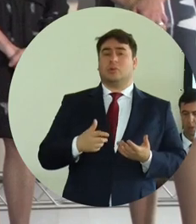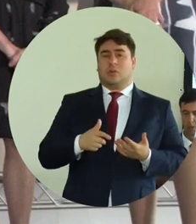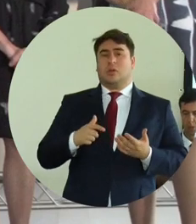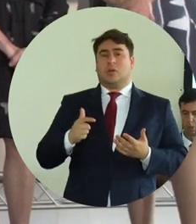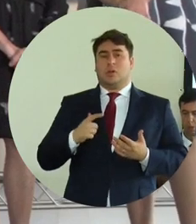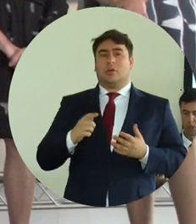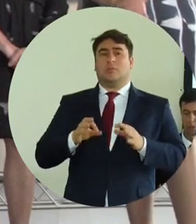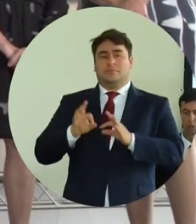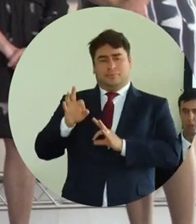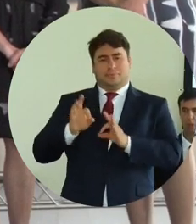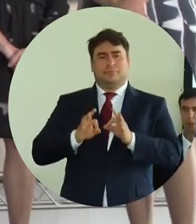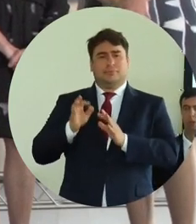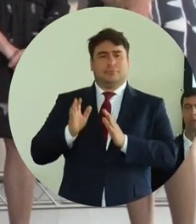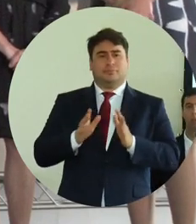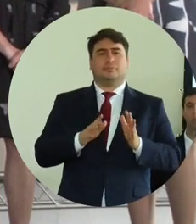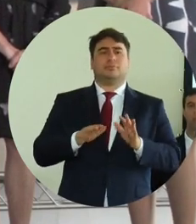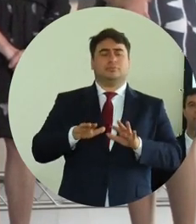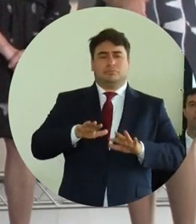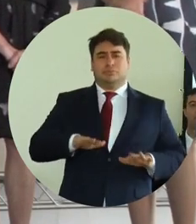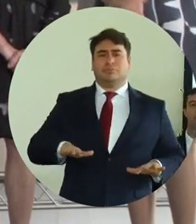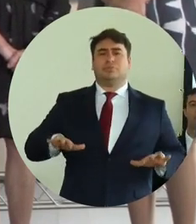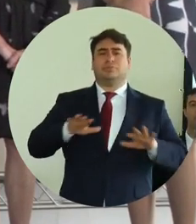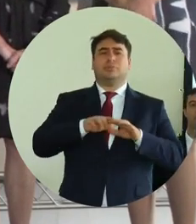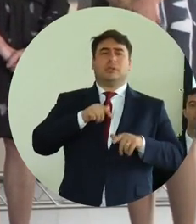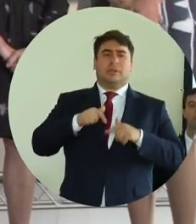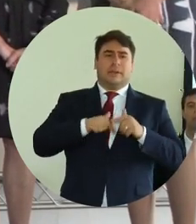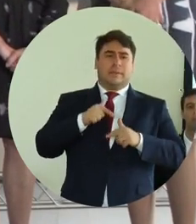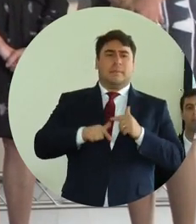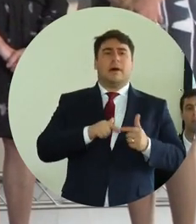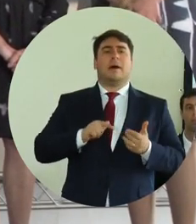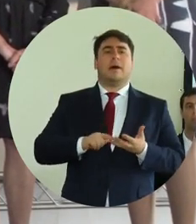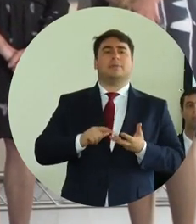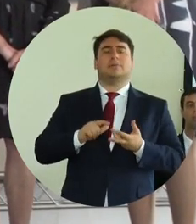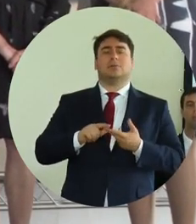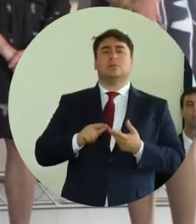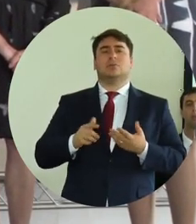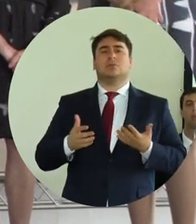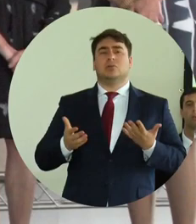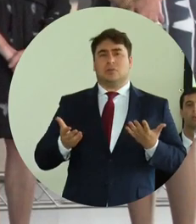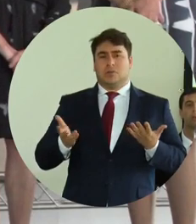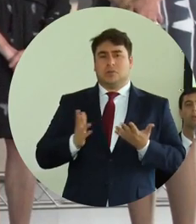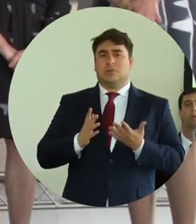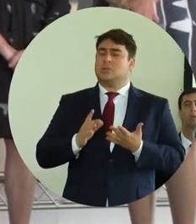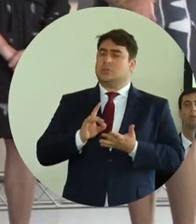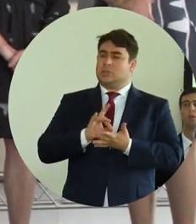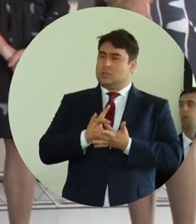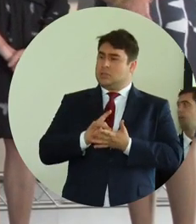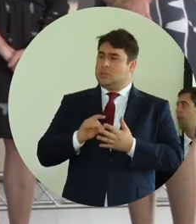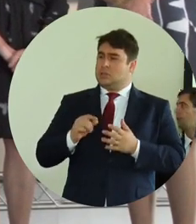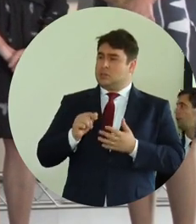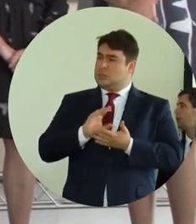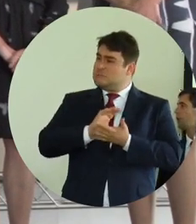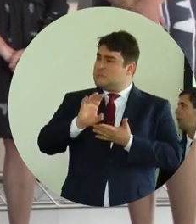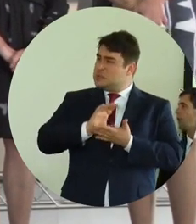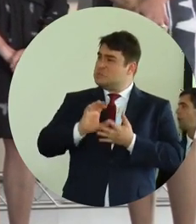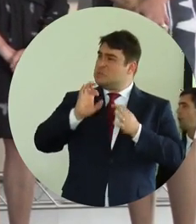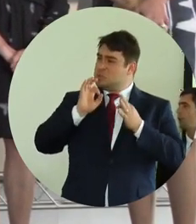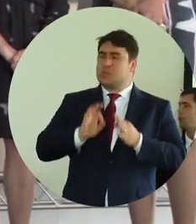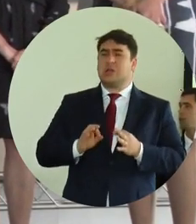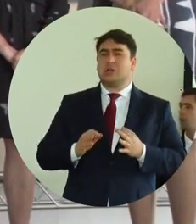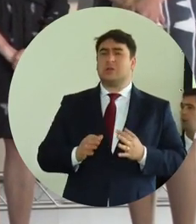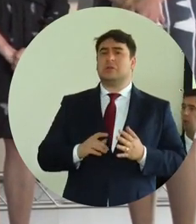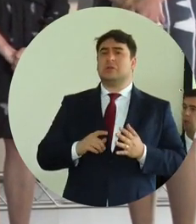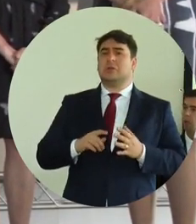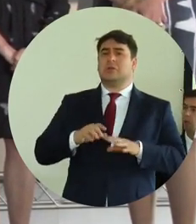sistema de leis, por um amplo sistema de ações e de fato investimentos, né? É